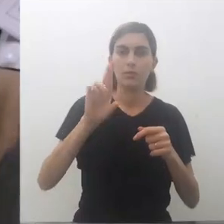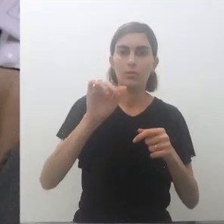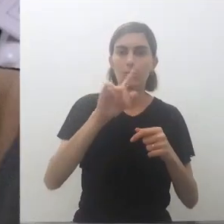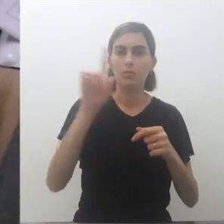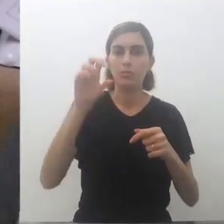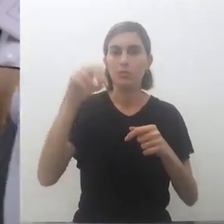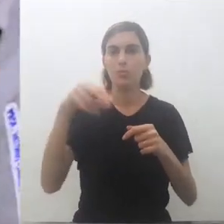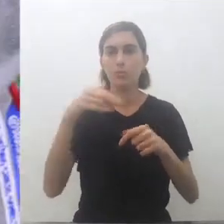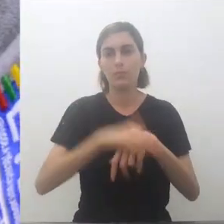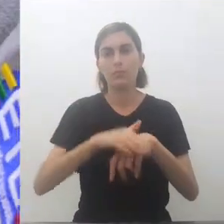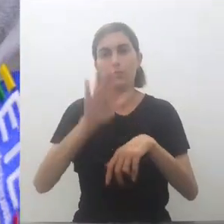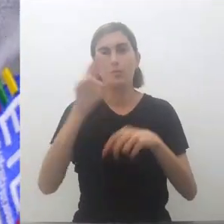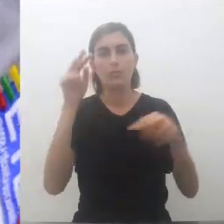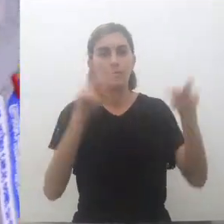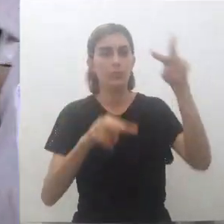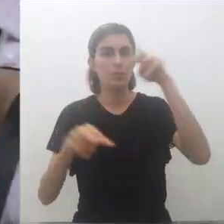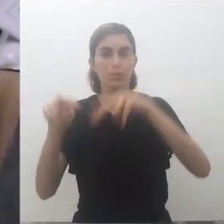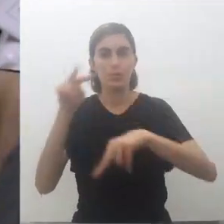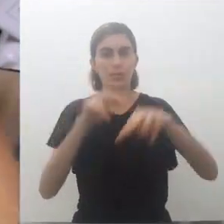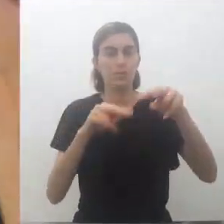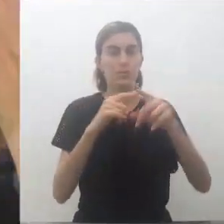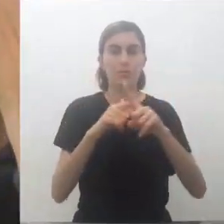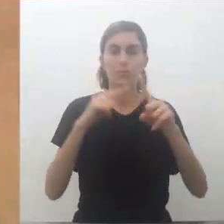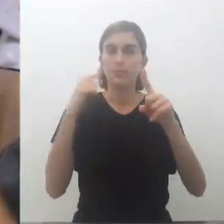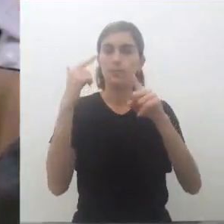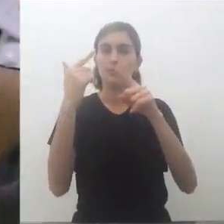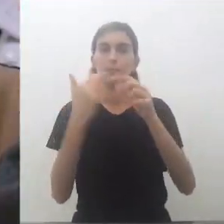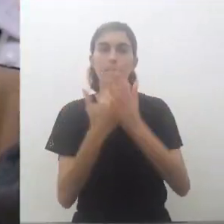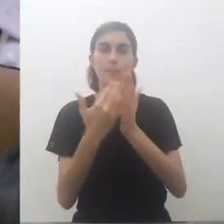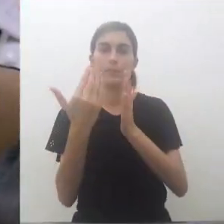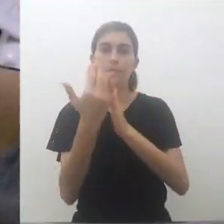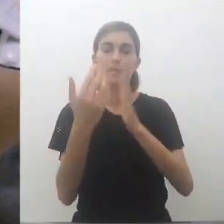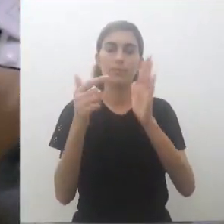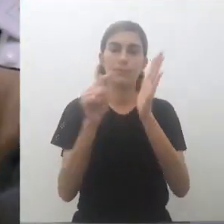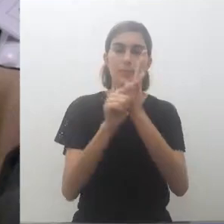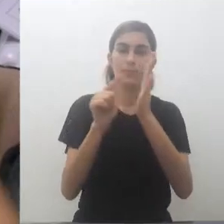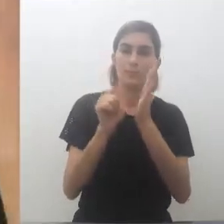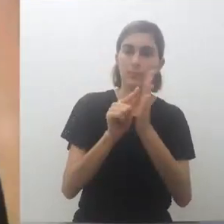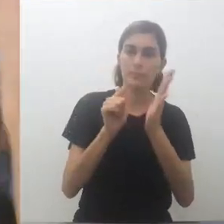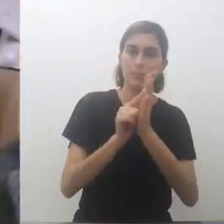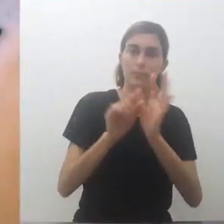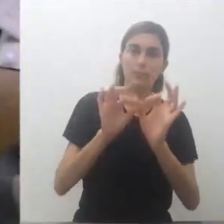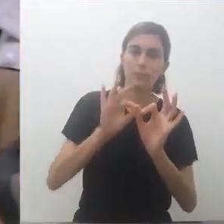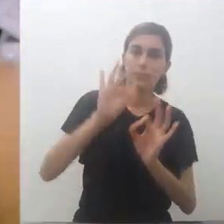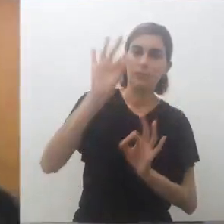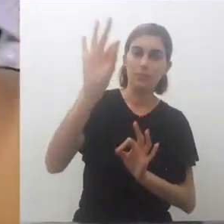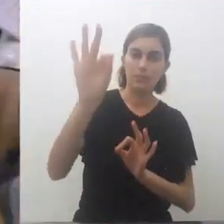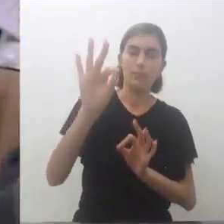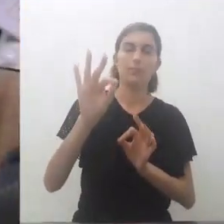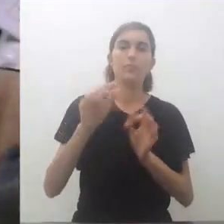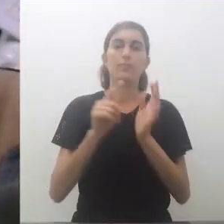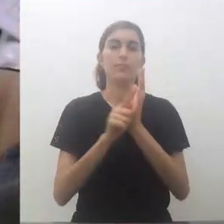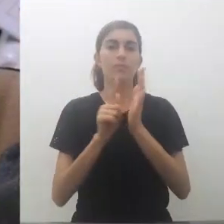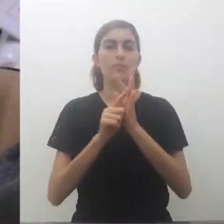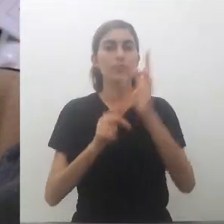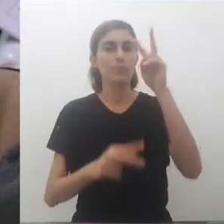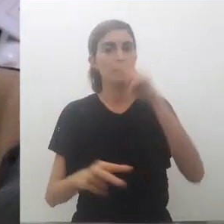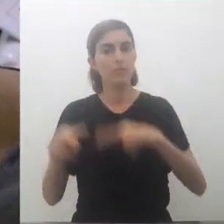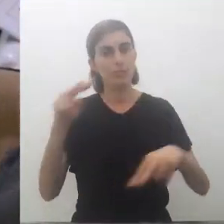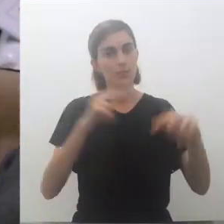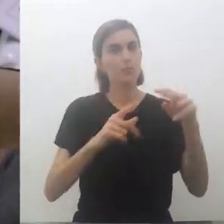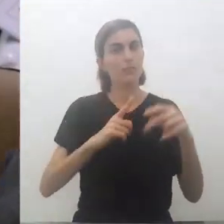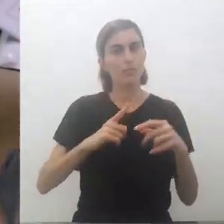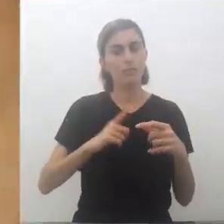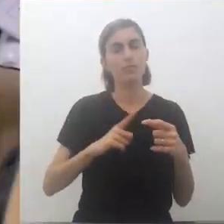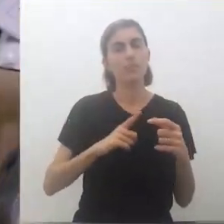né, além dos objetos na página. A composição vai além. Meu olhar tem espaço. Se eu tivesse